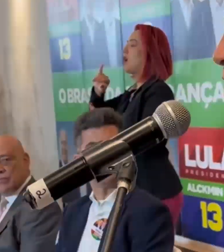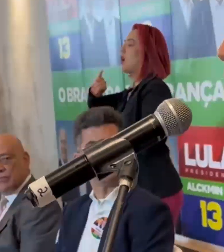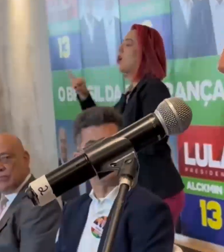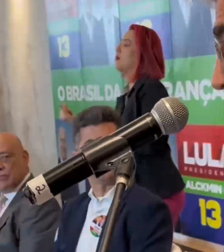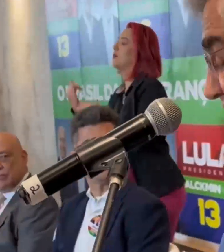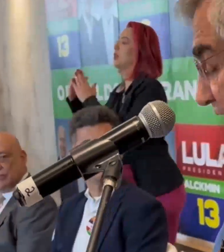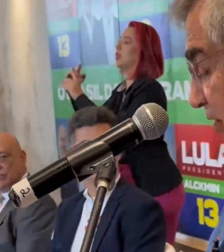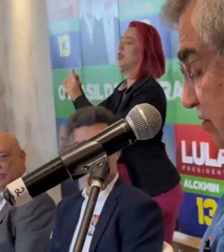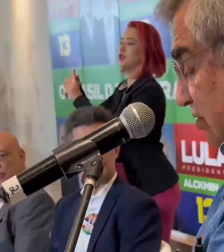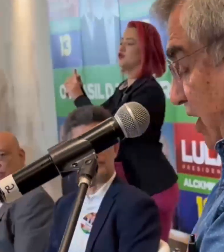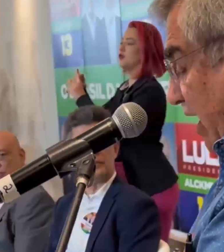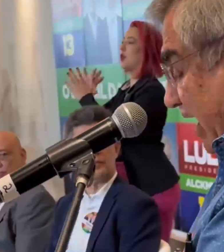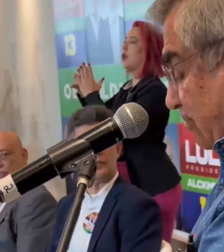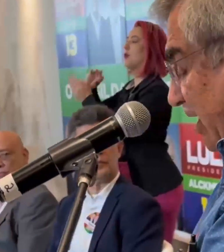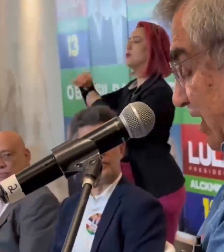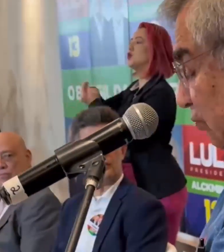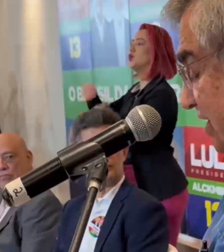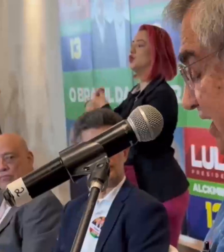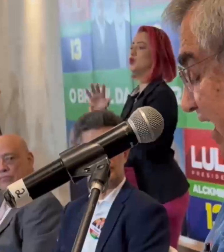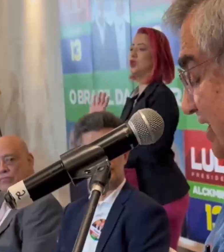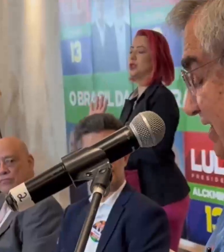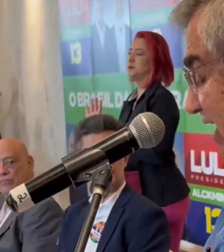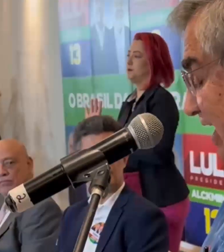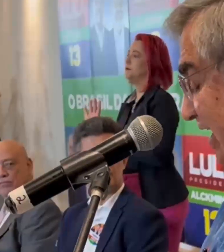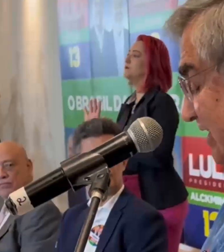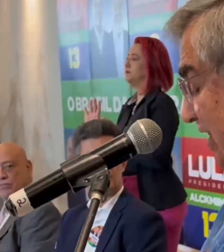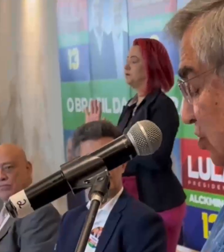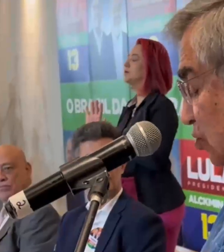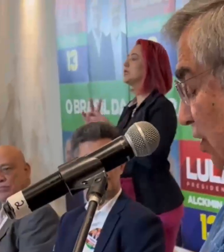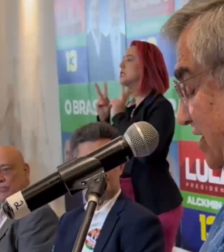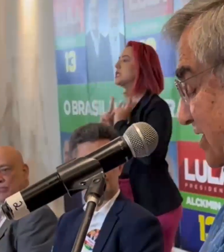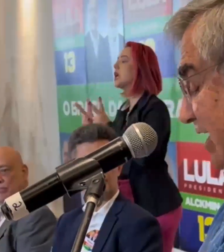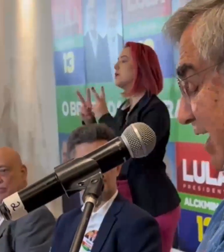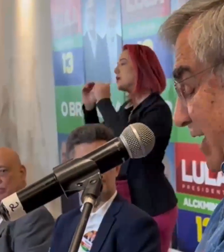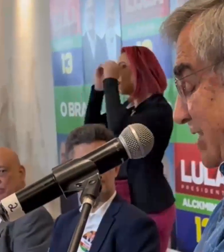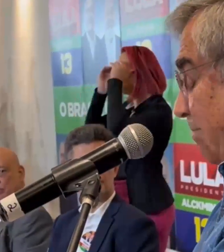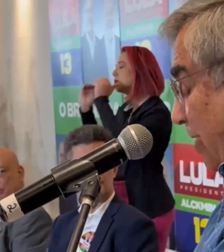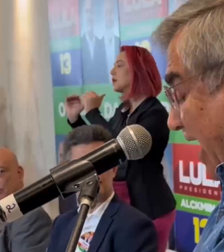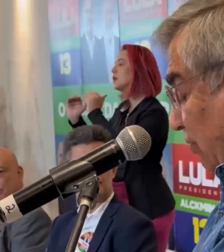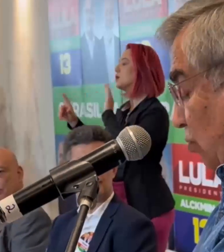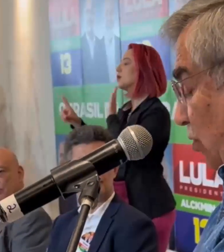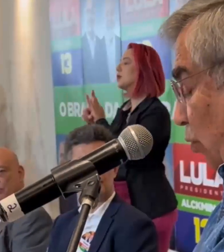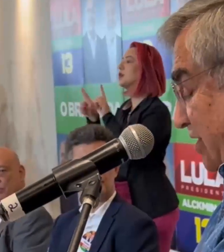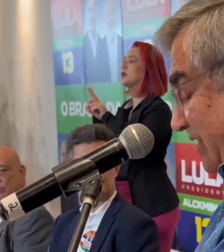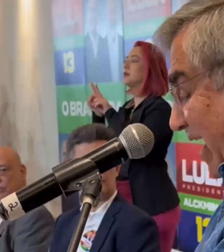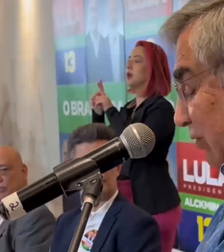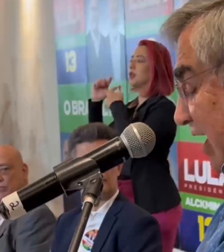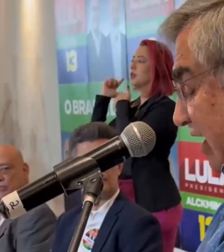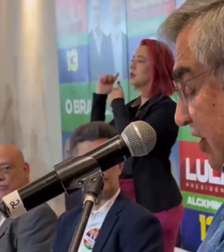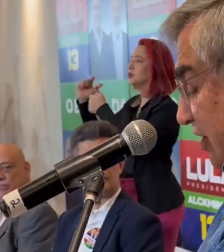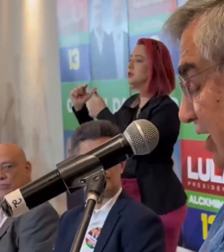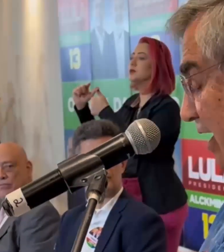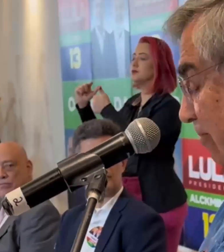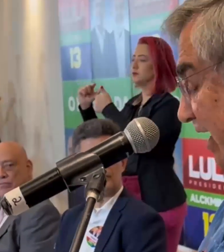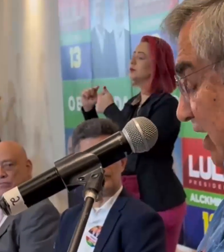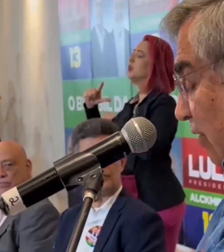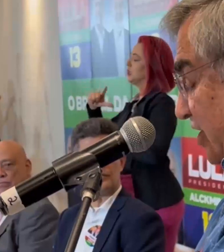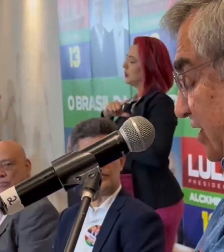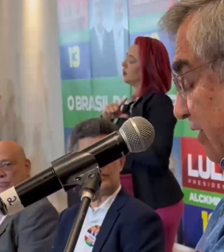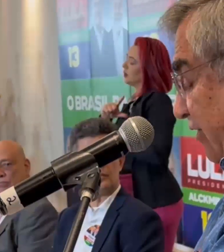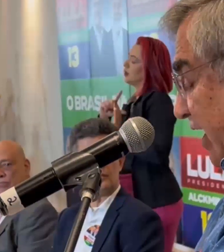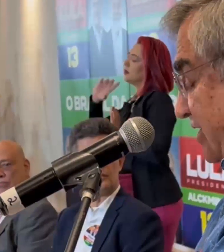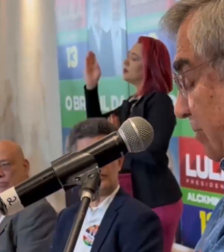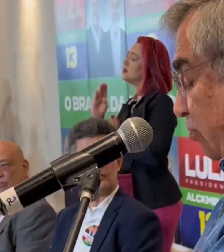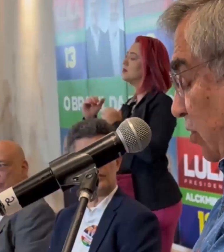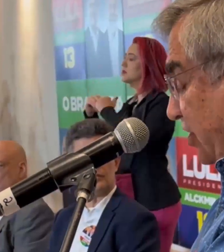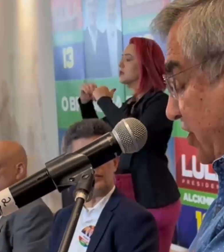fins políticos partidários respeitando as leis e as tradições que separam o estado da igreja para que